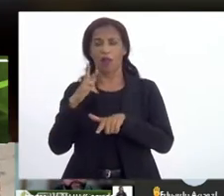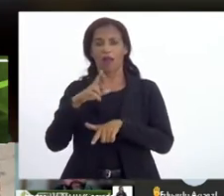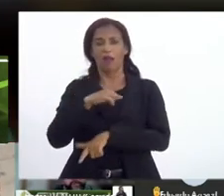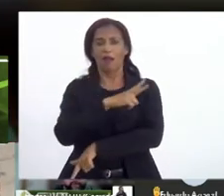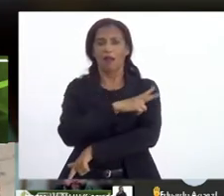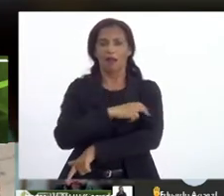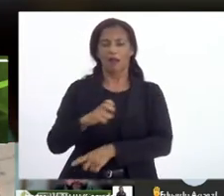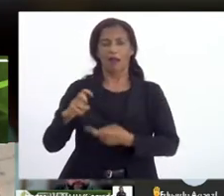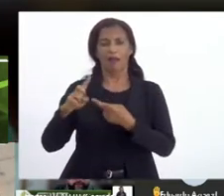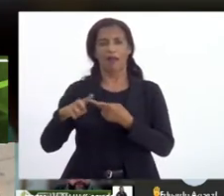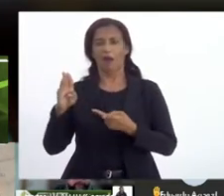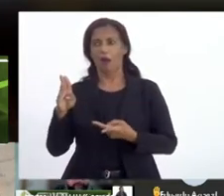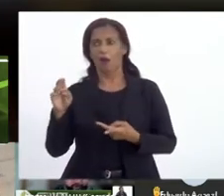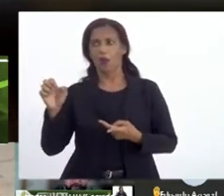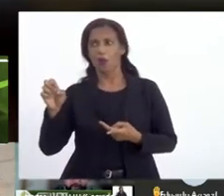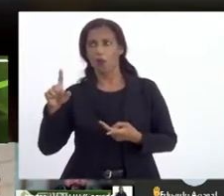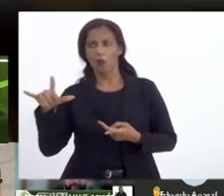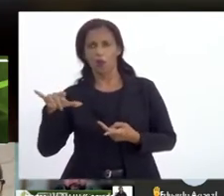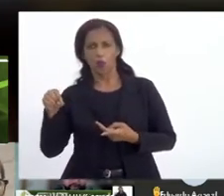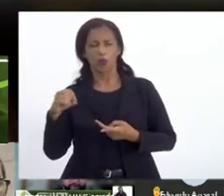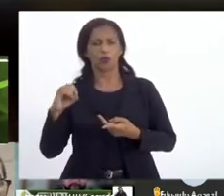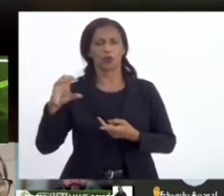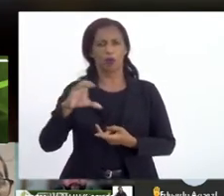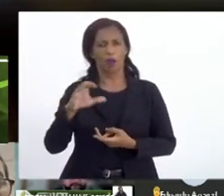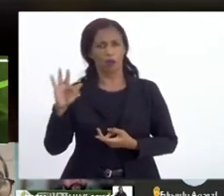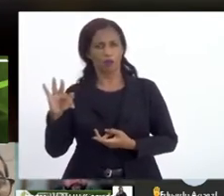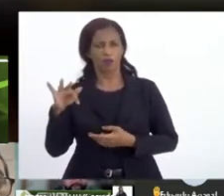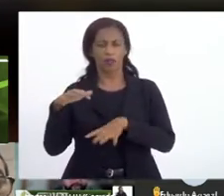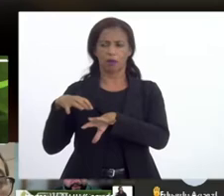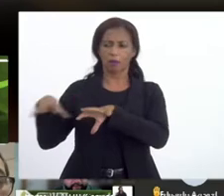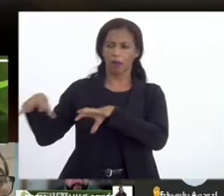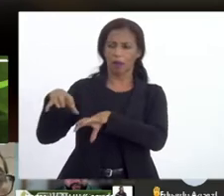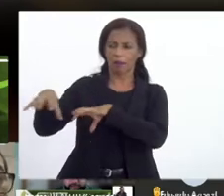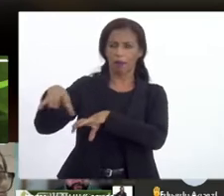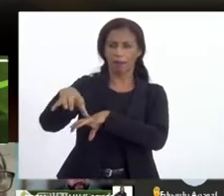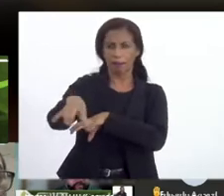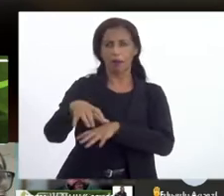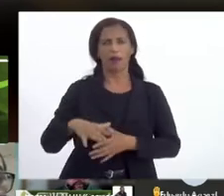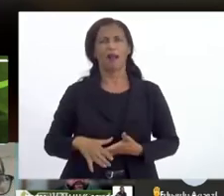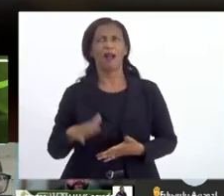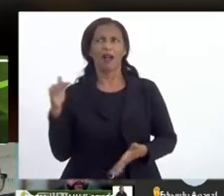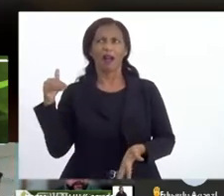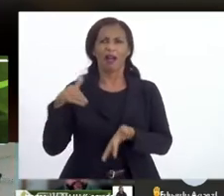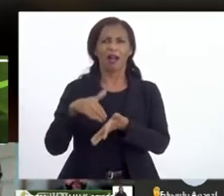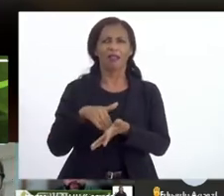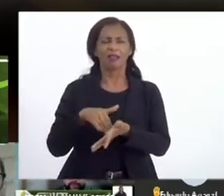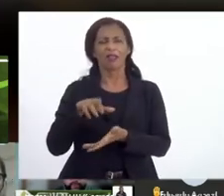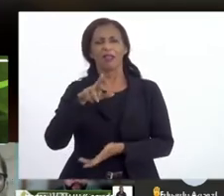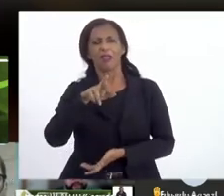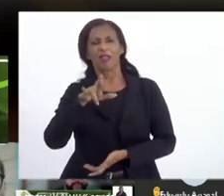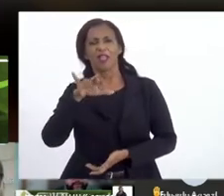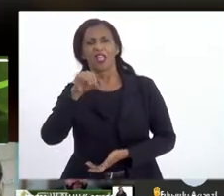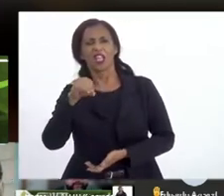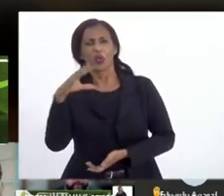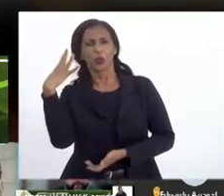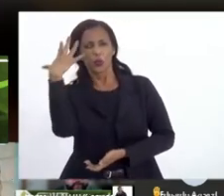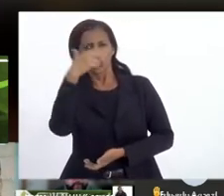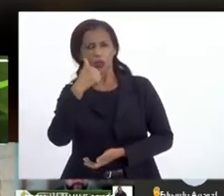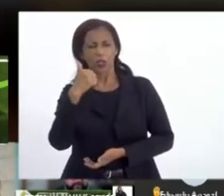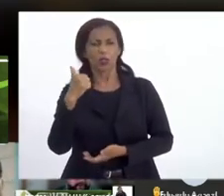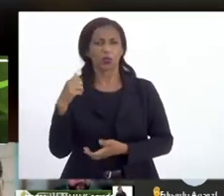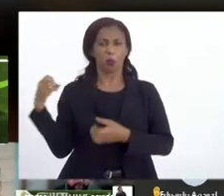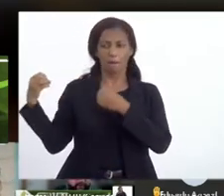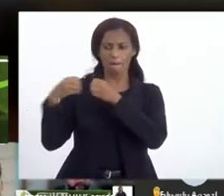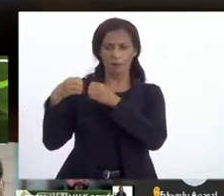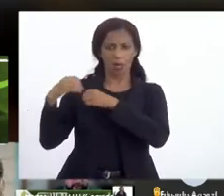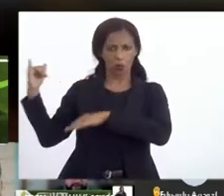Búzios, Cabo Frio, enfim, até... Chega até Rio Bonito, a área de influência do aeroporto, que